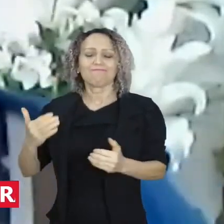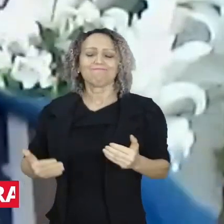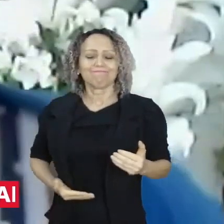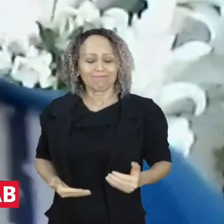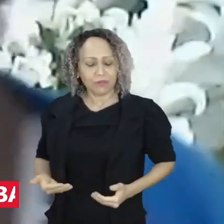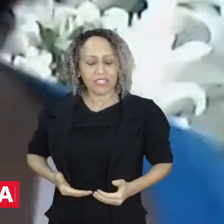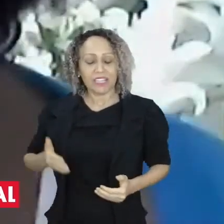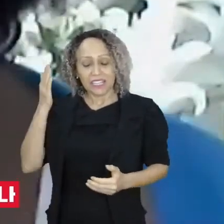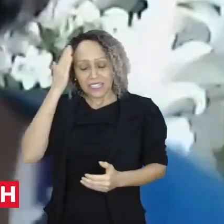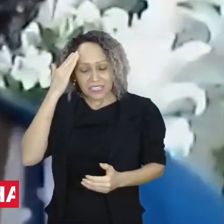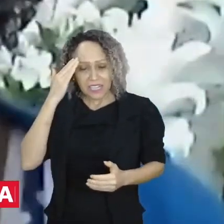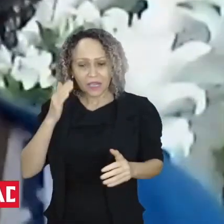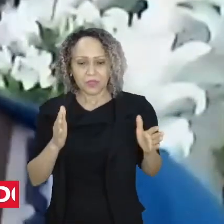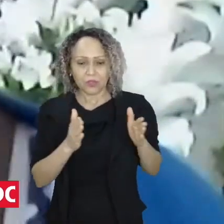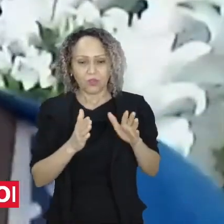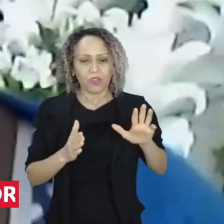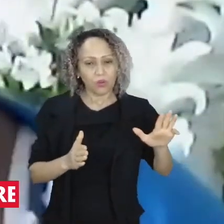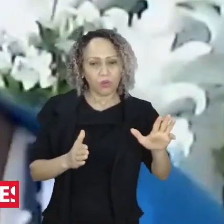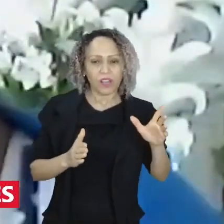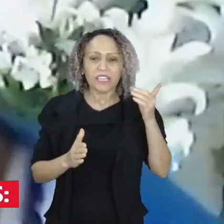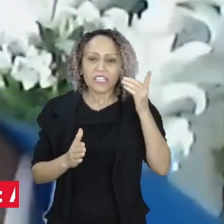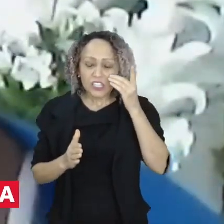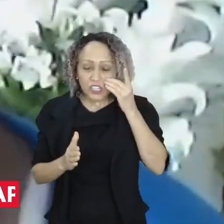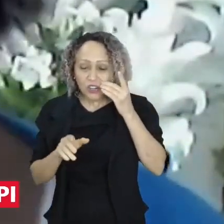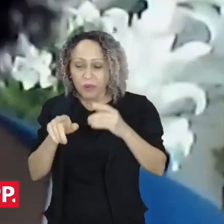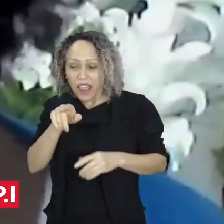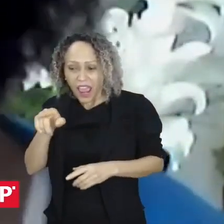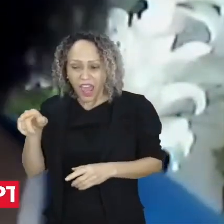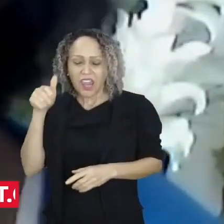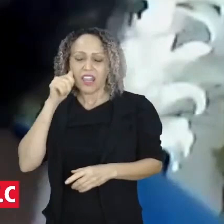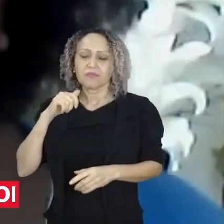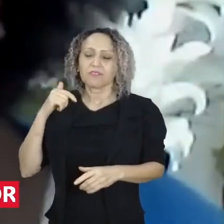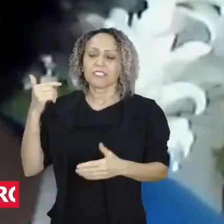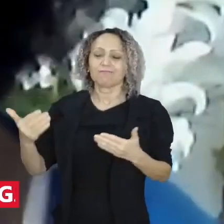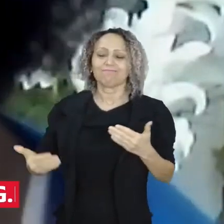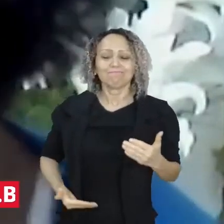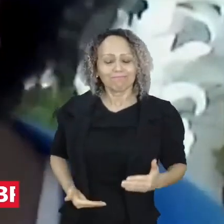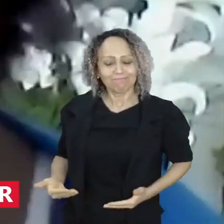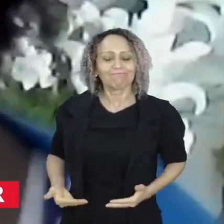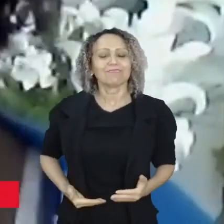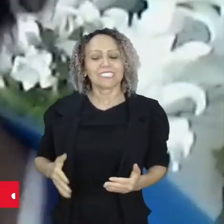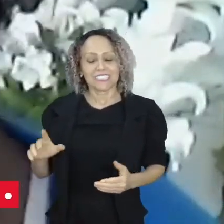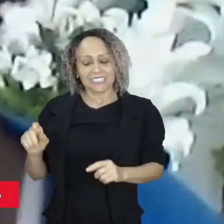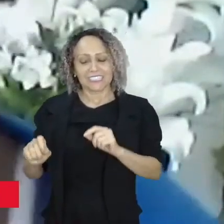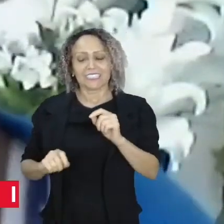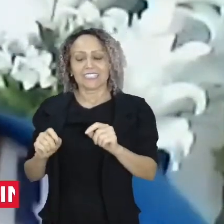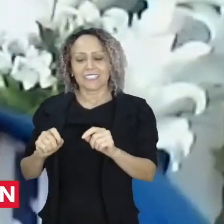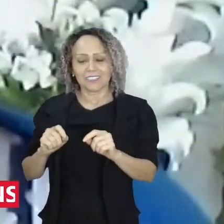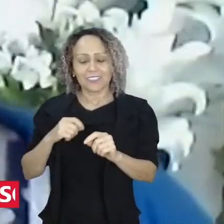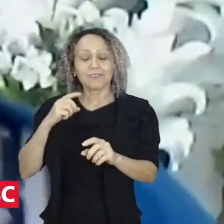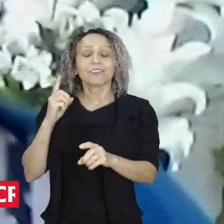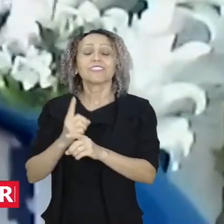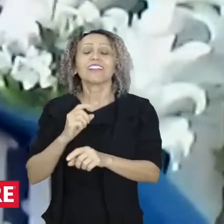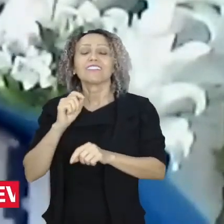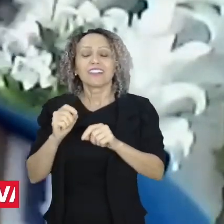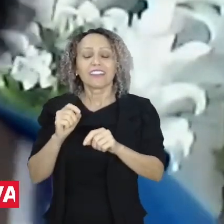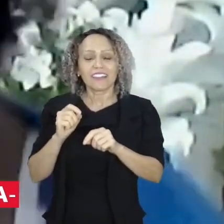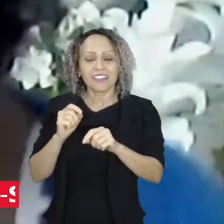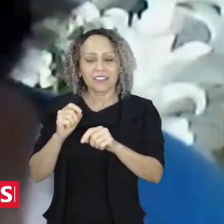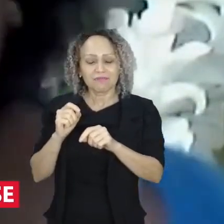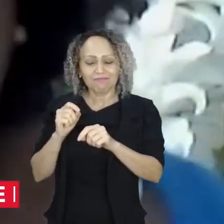né? Aqui no meu estado, foi uma trabalhadora doméstica que se contaminou, né? Covid,